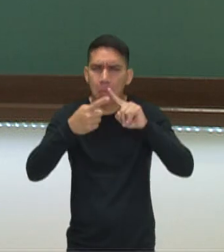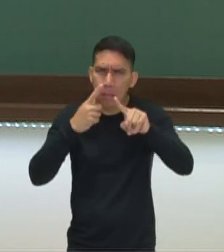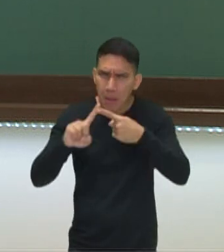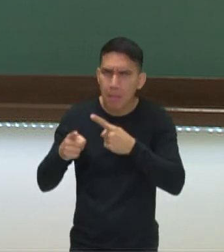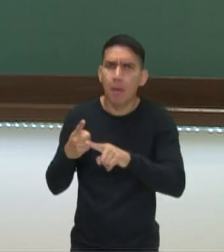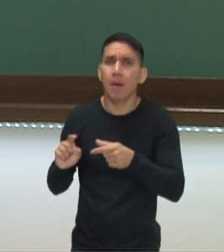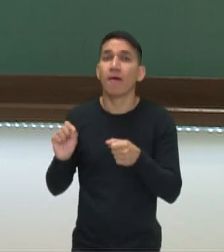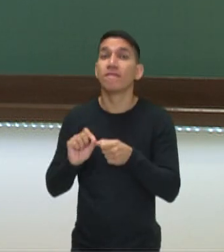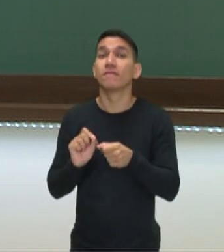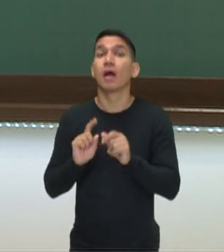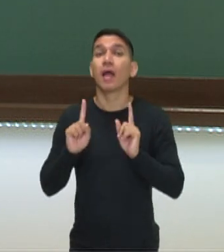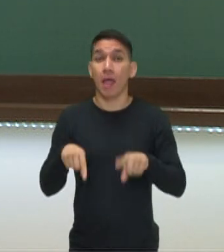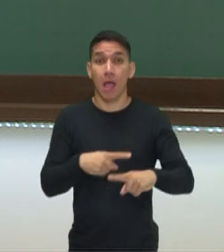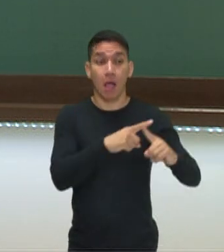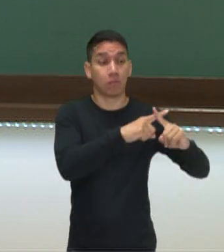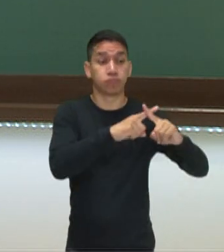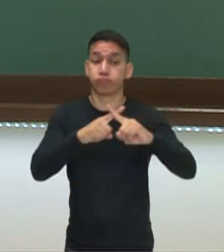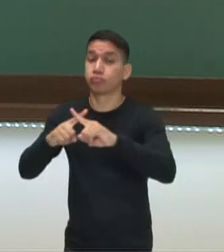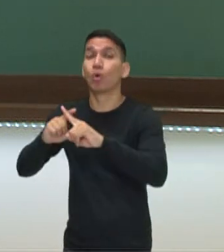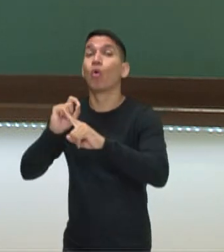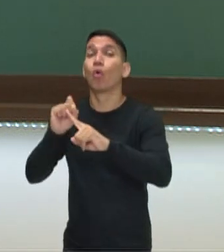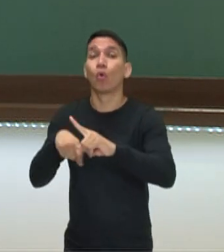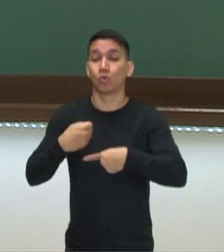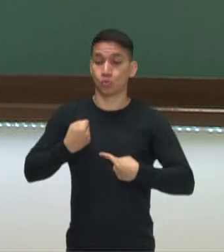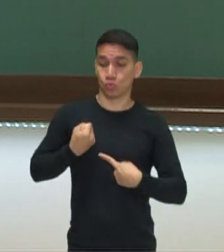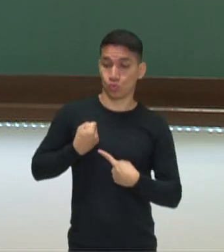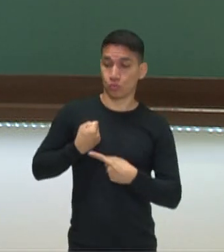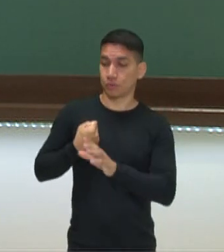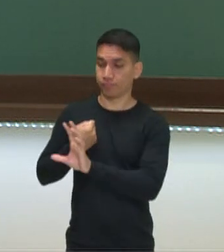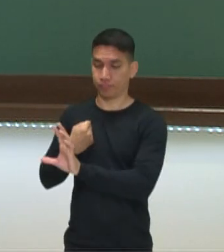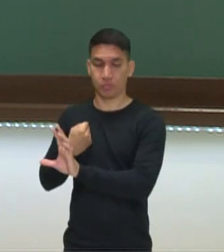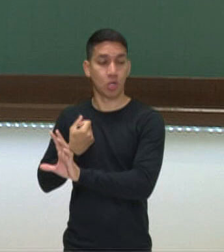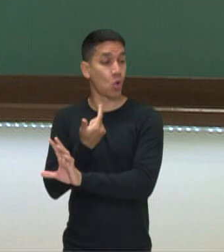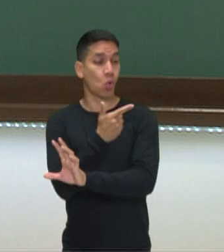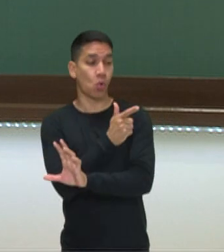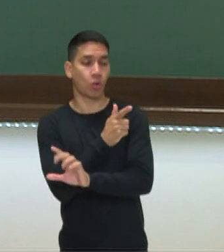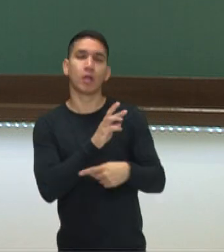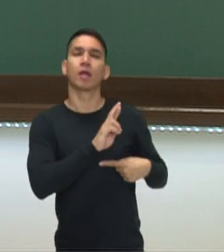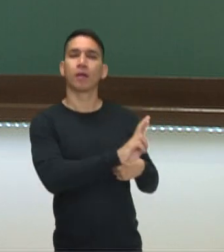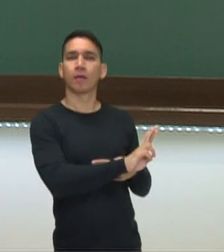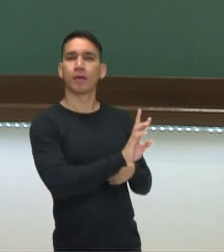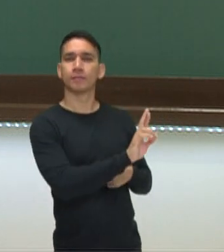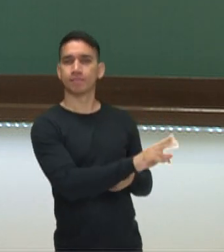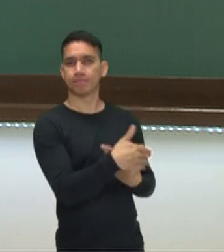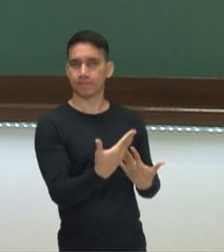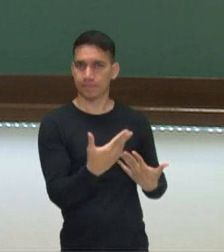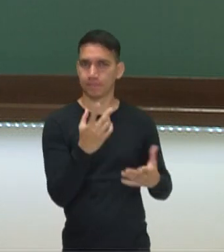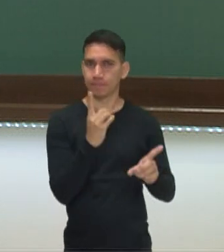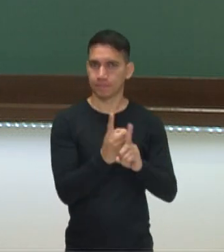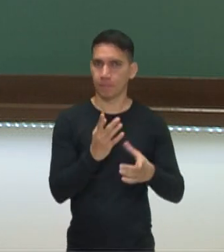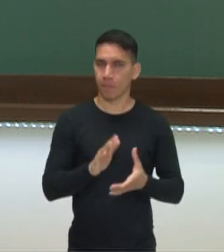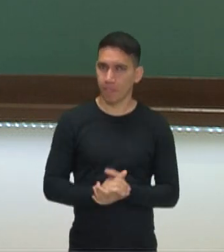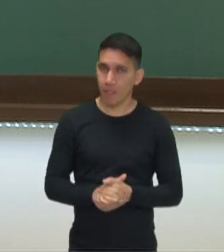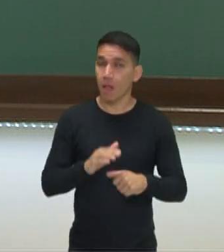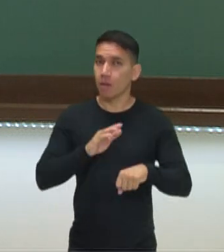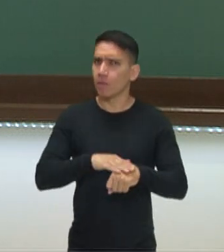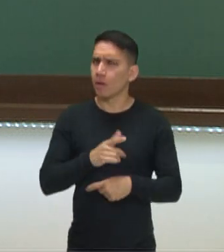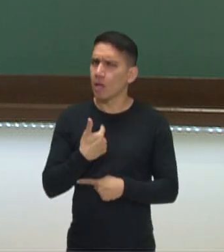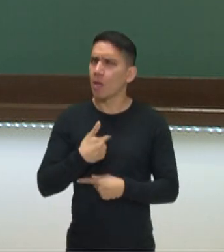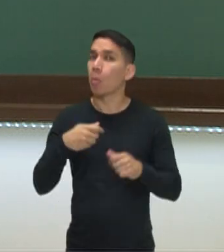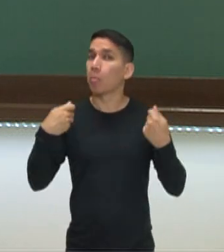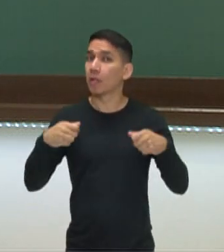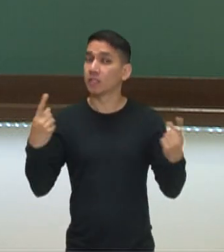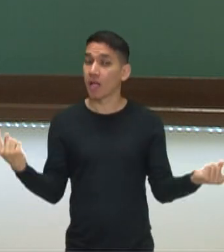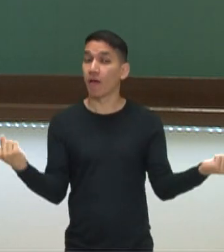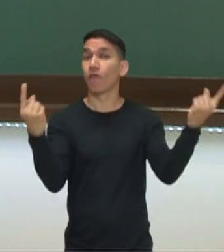foi multiplicado um número por outro e encontrei o resultado. Se eu preciso